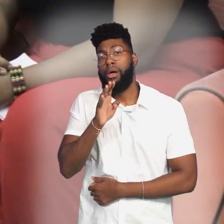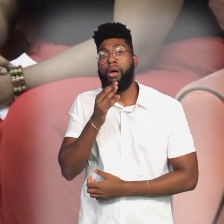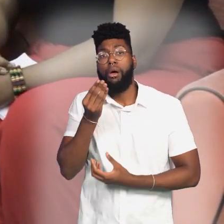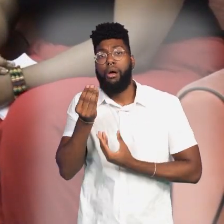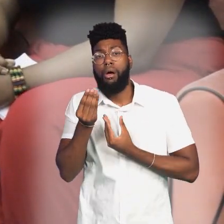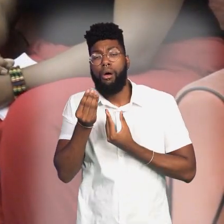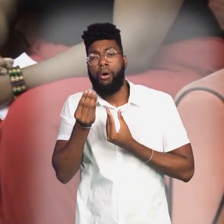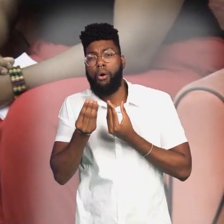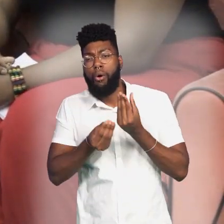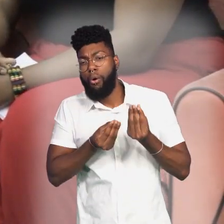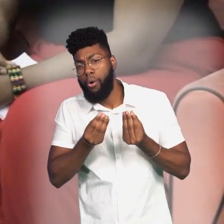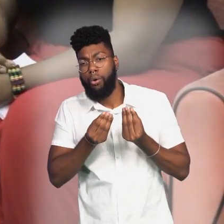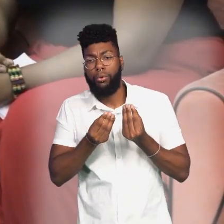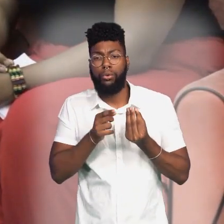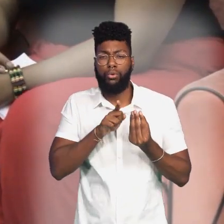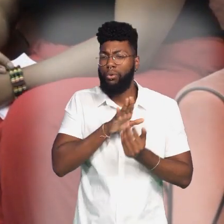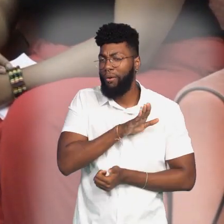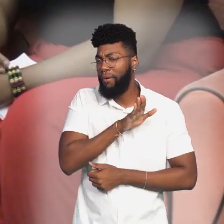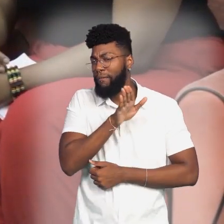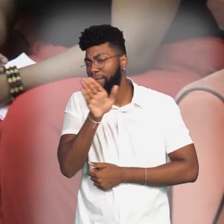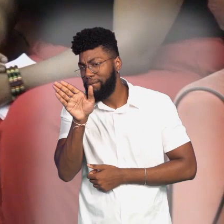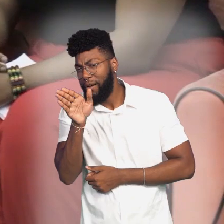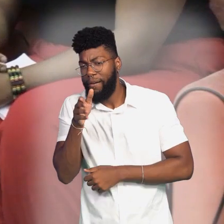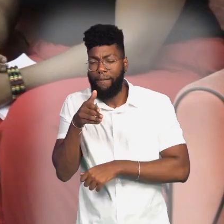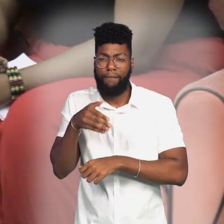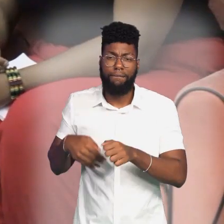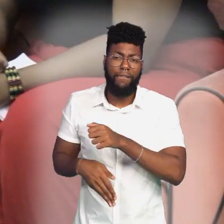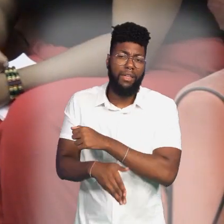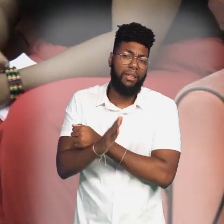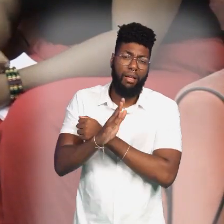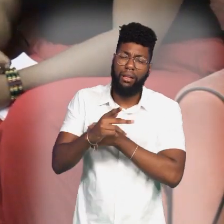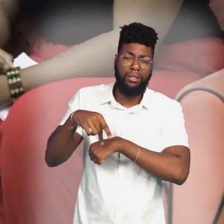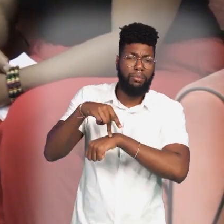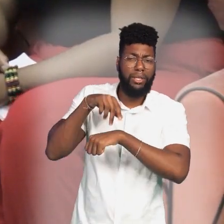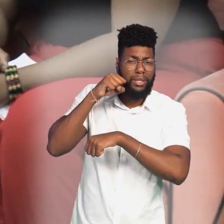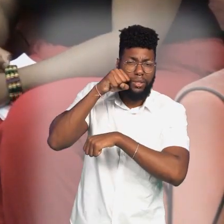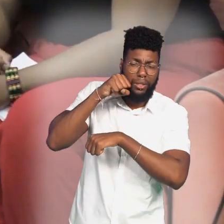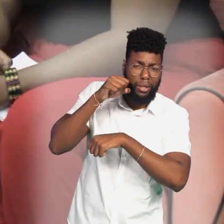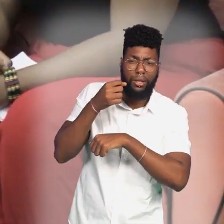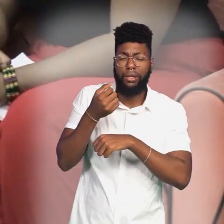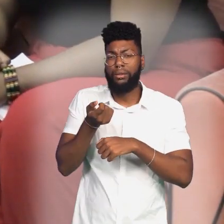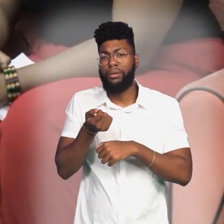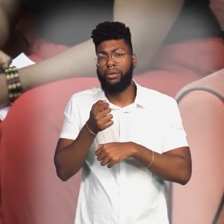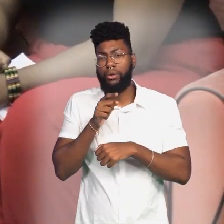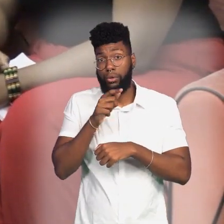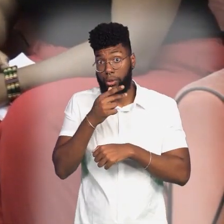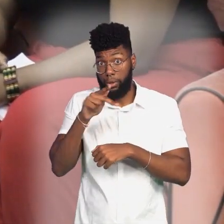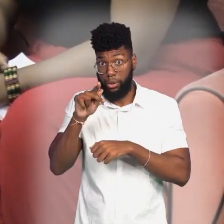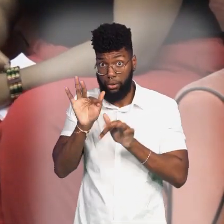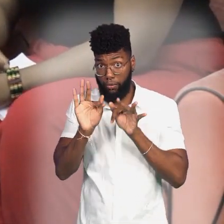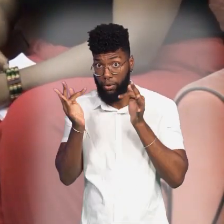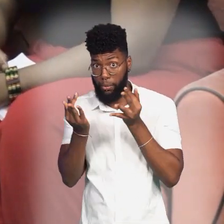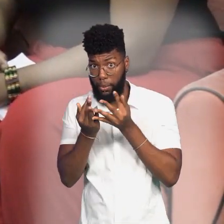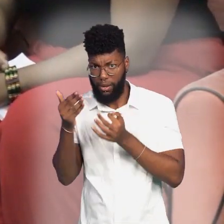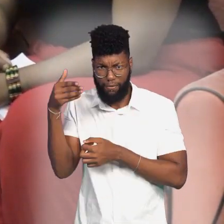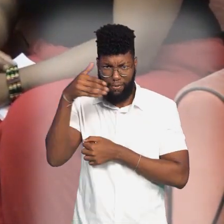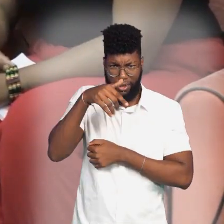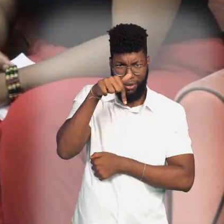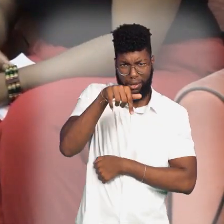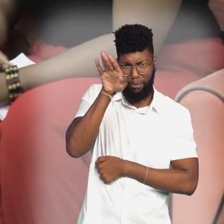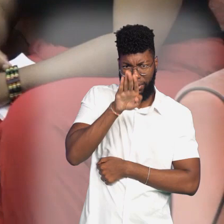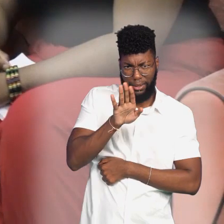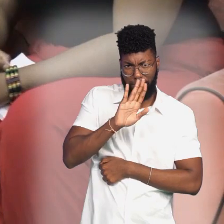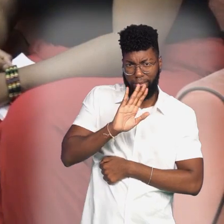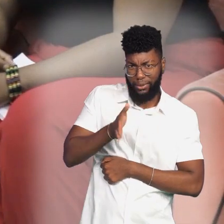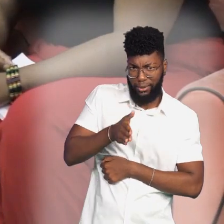qual a periodicidade que tu vai no Senegal? Os teus irmãos, parentes já vieram até aqui, alguns deles.